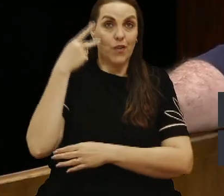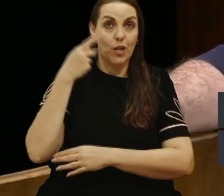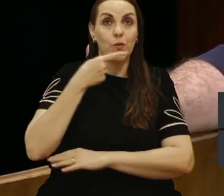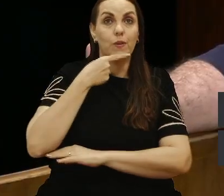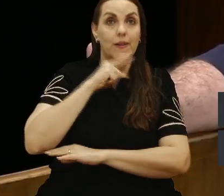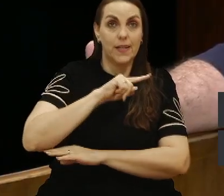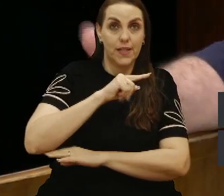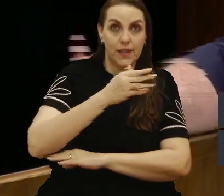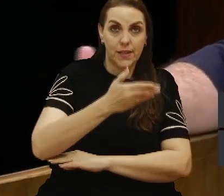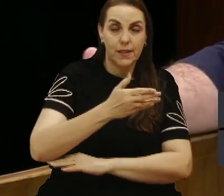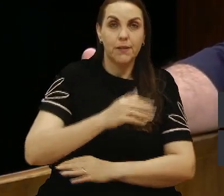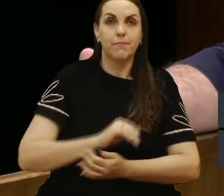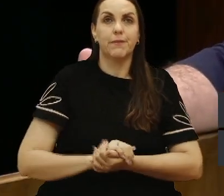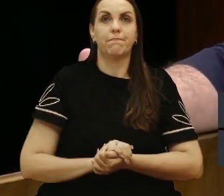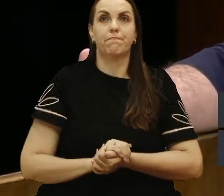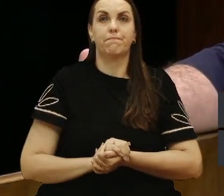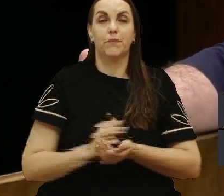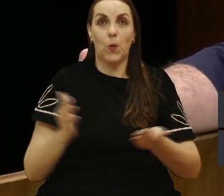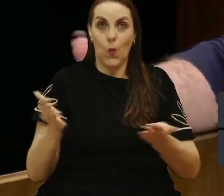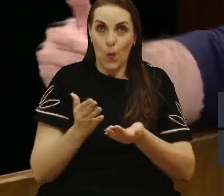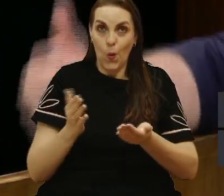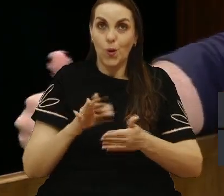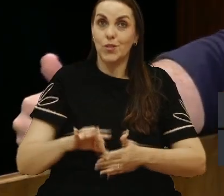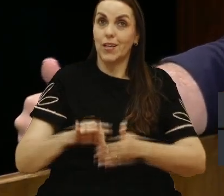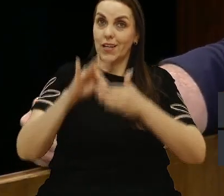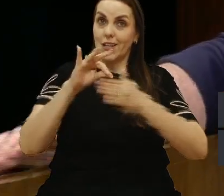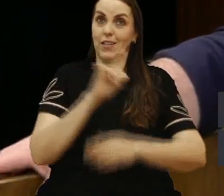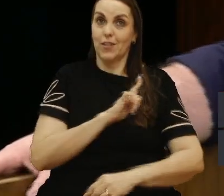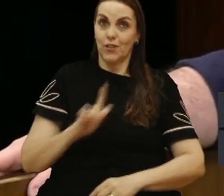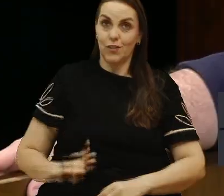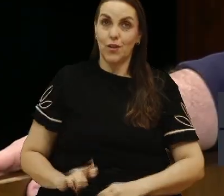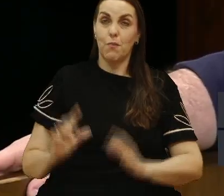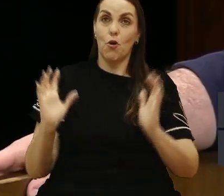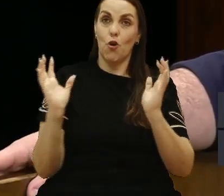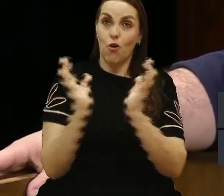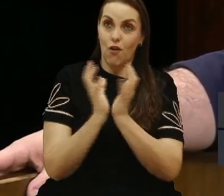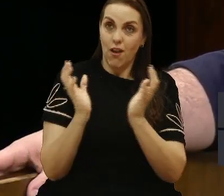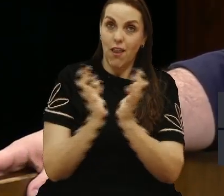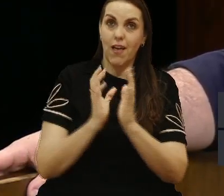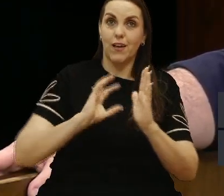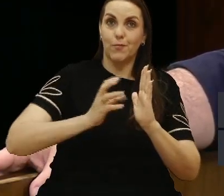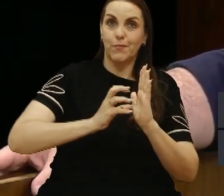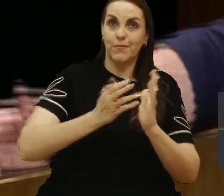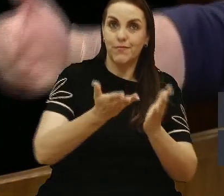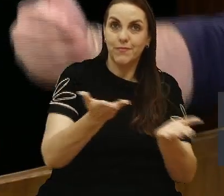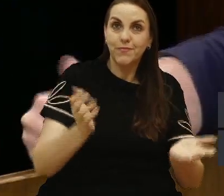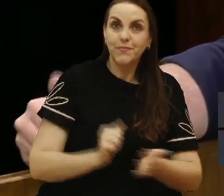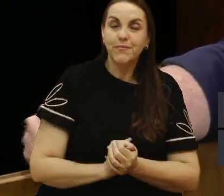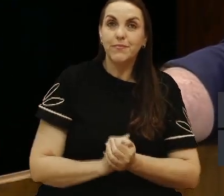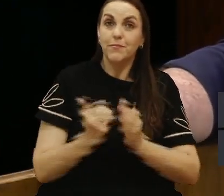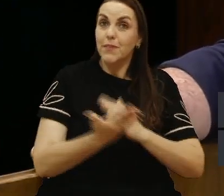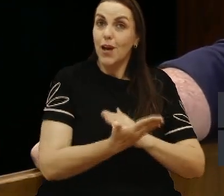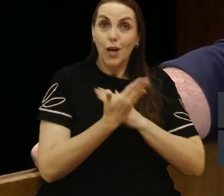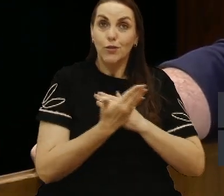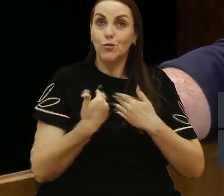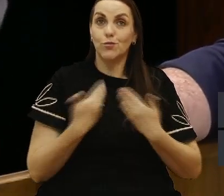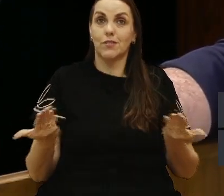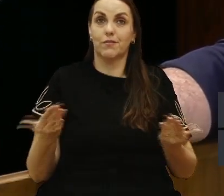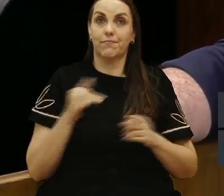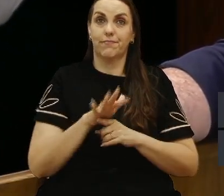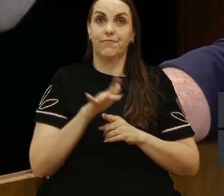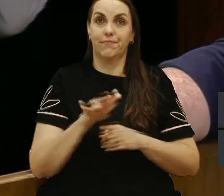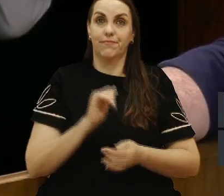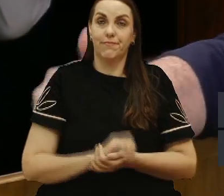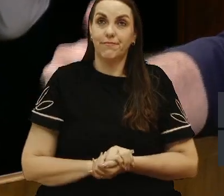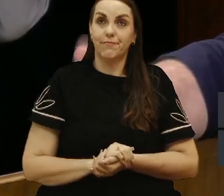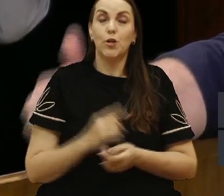Garbim, que hoje é atual líder de governo, meu colega correligionário, né, que me auxilie nessa demanda, porque